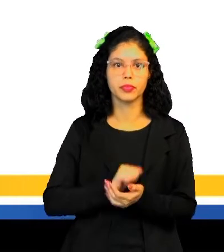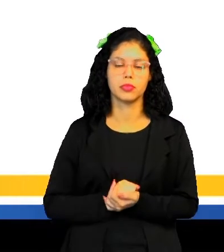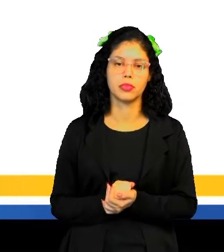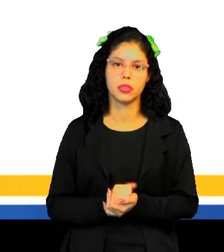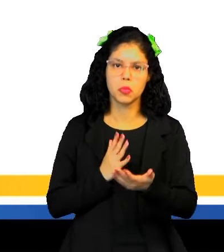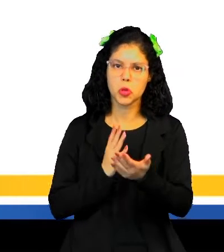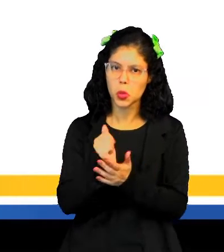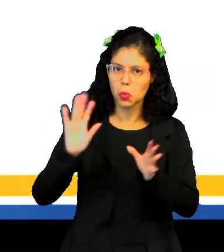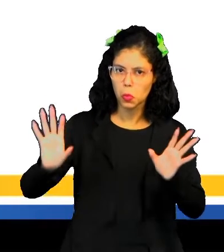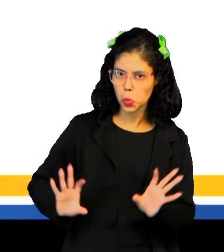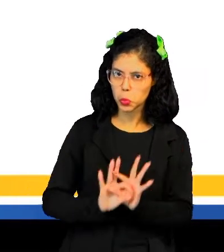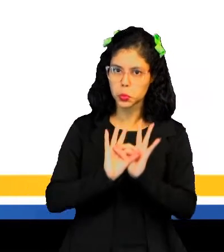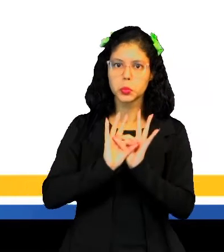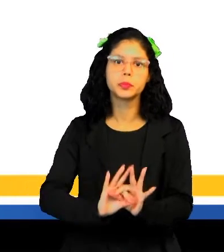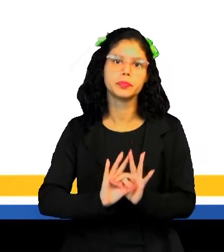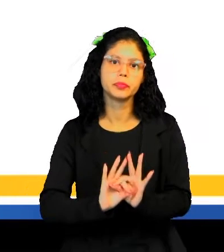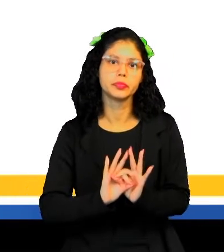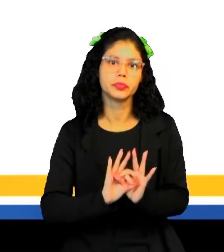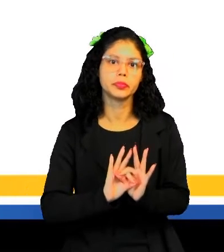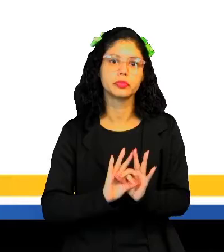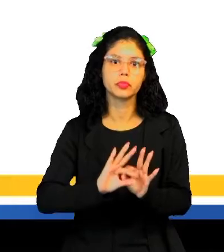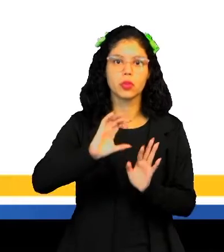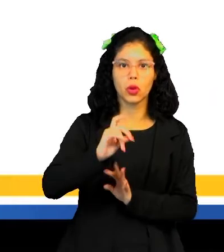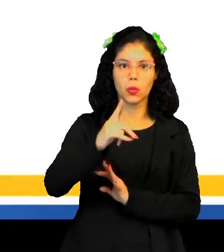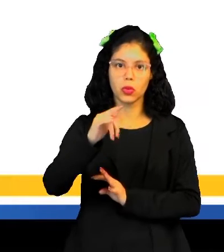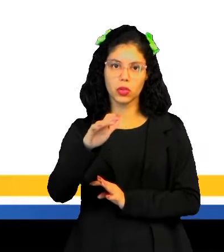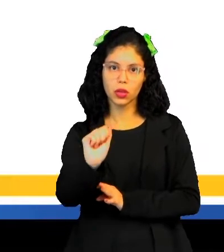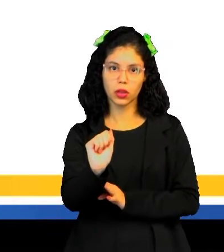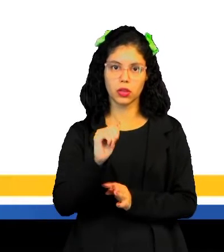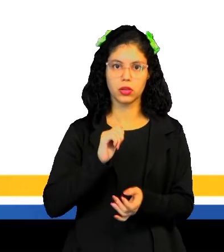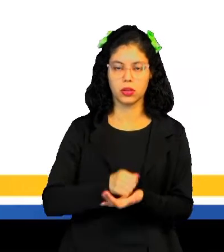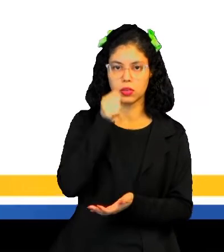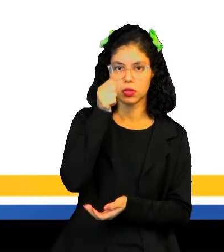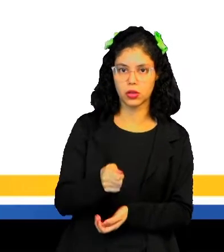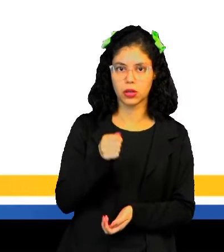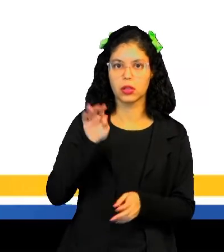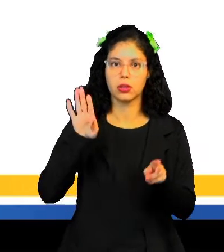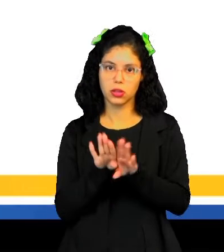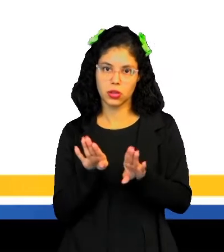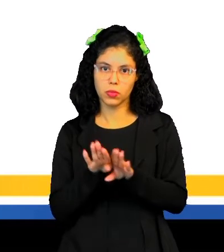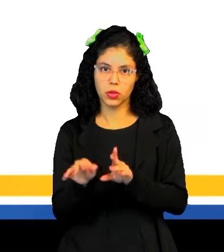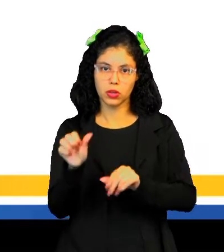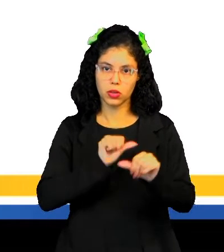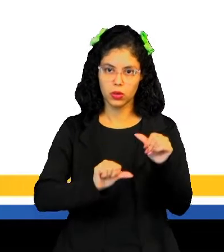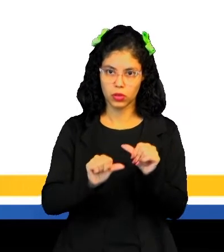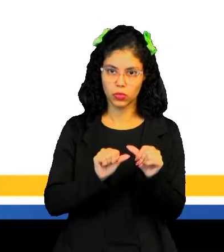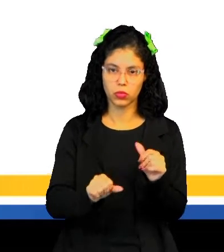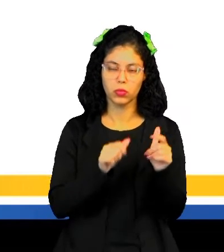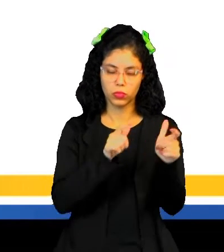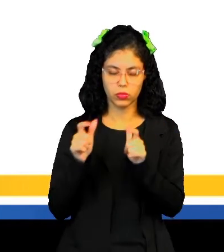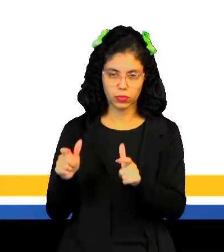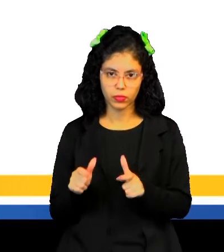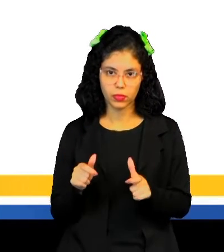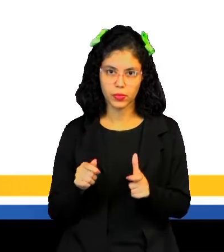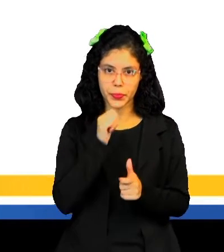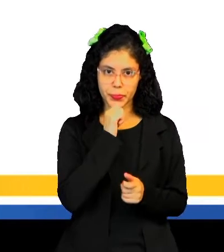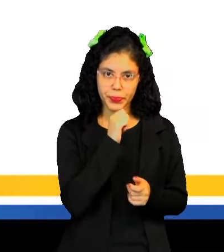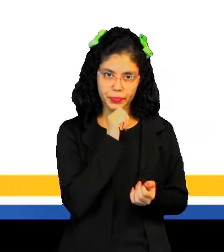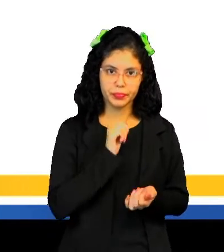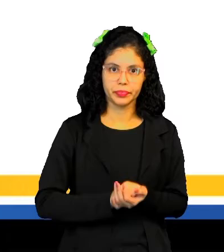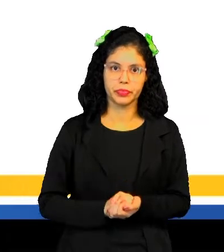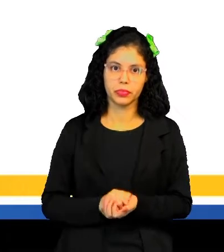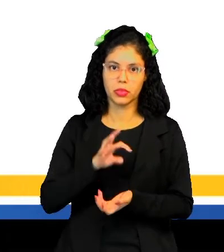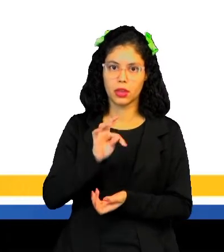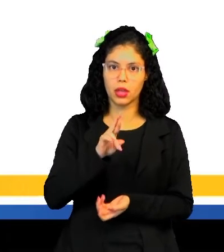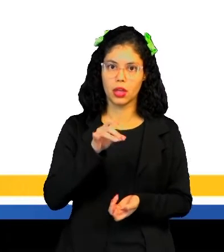construir uma aliança que abarcasse opositores da ditadura e aliados que mudaram de lado, né, no apagar das luzes,